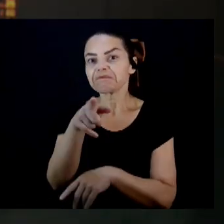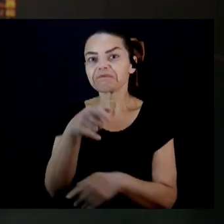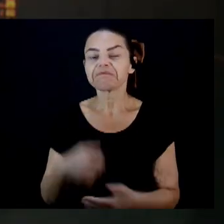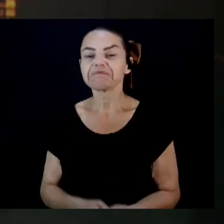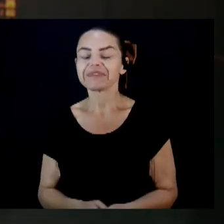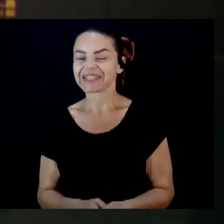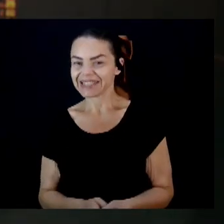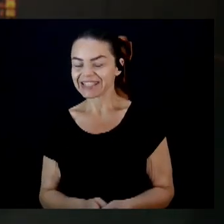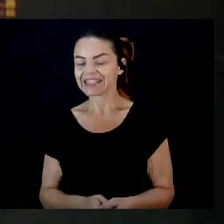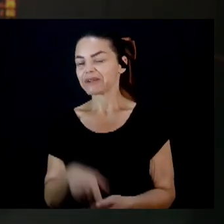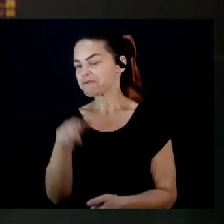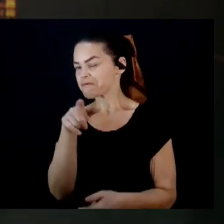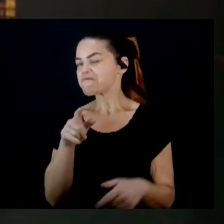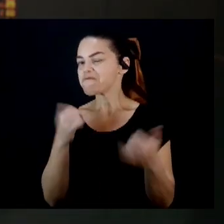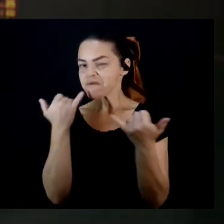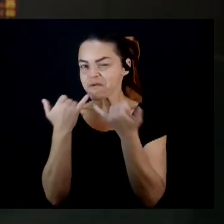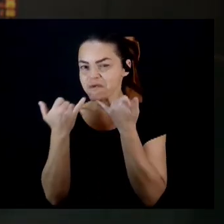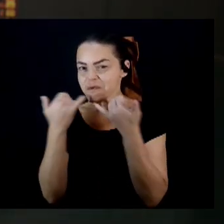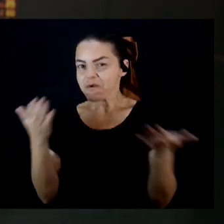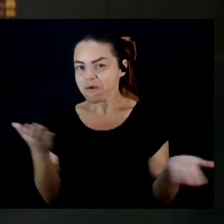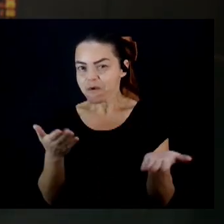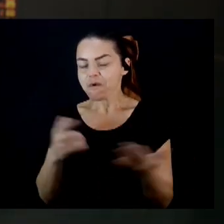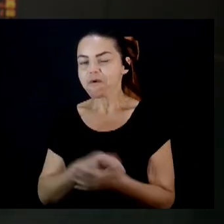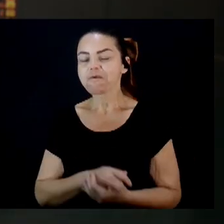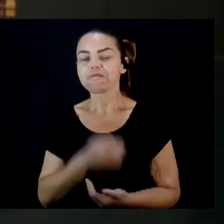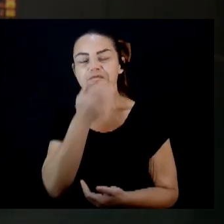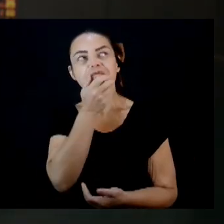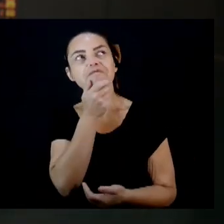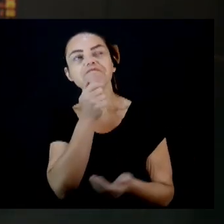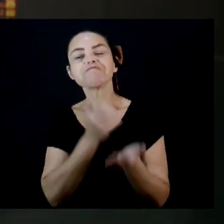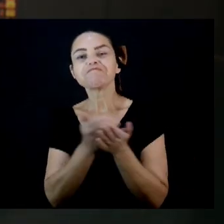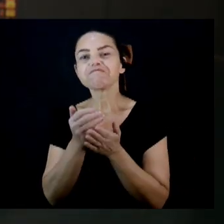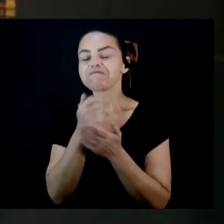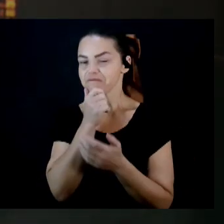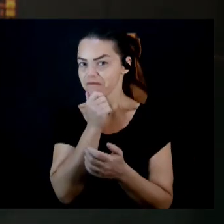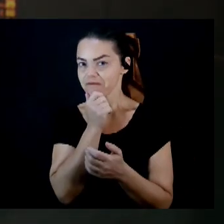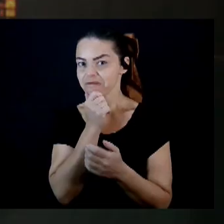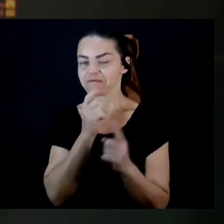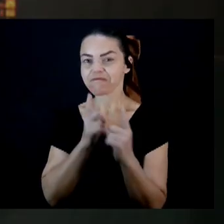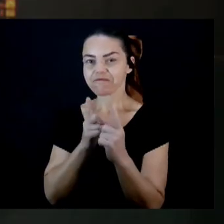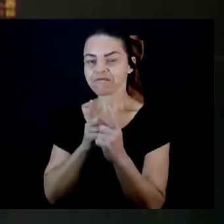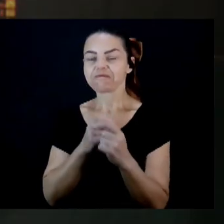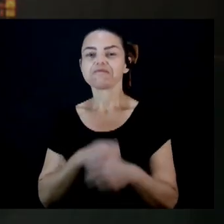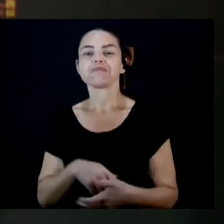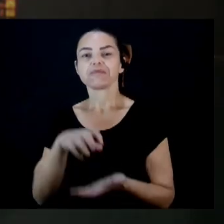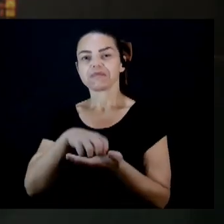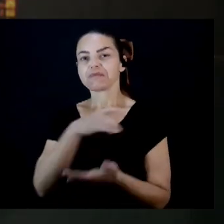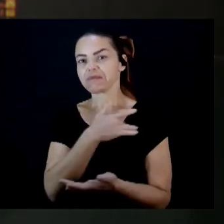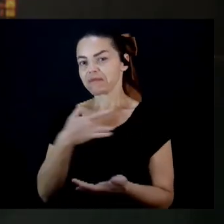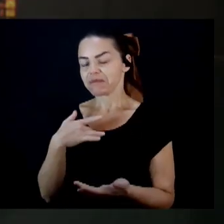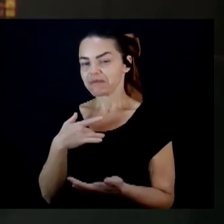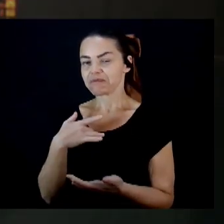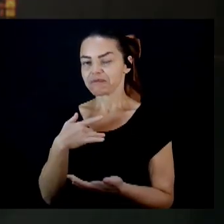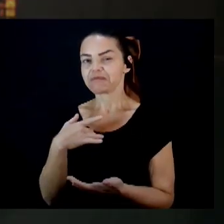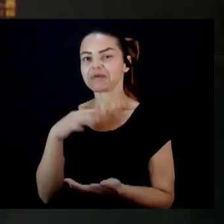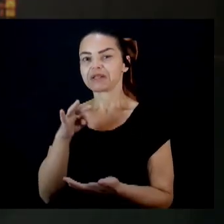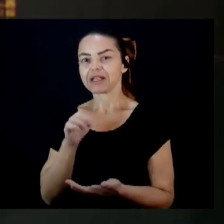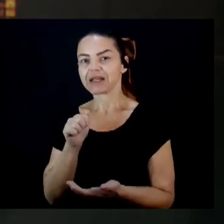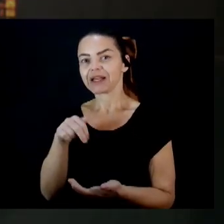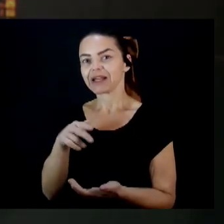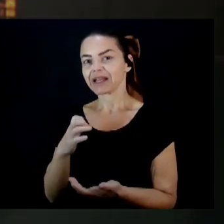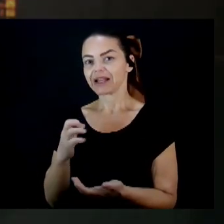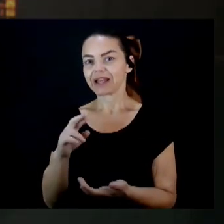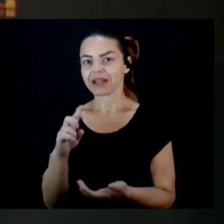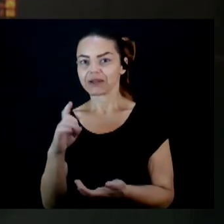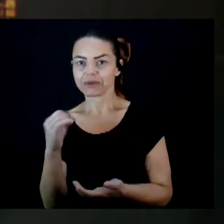pelas notícias de hoje. A gente começa falando do atendimento do Centro de Saúde Tancredo Neves, que está com